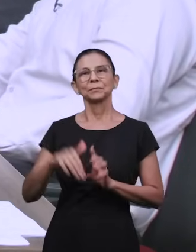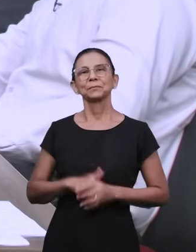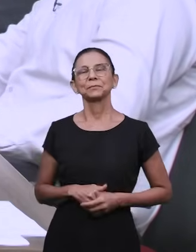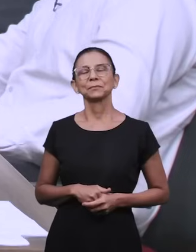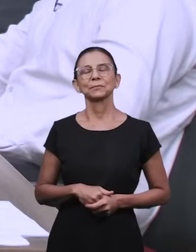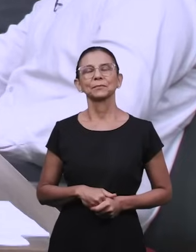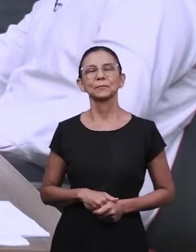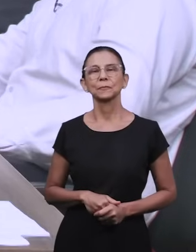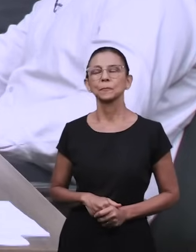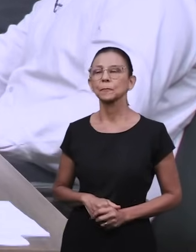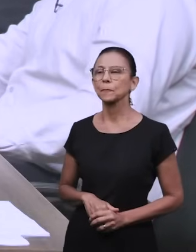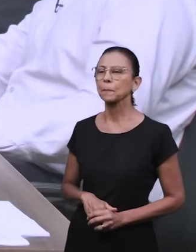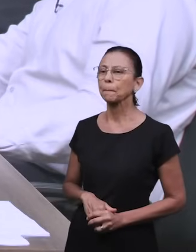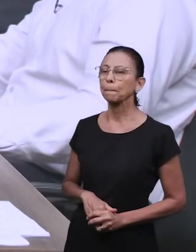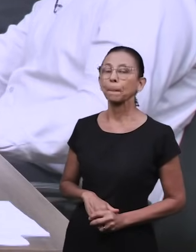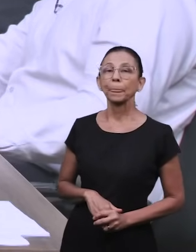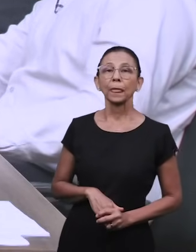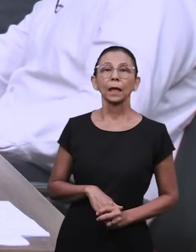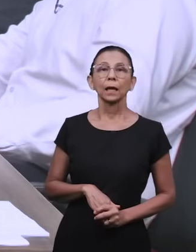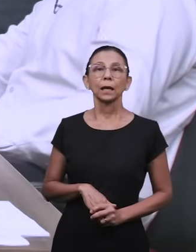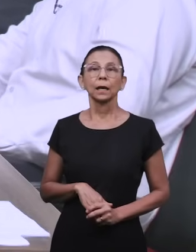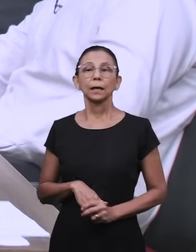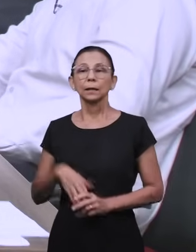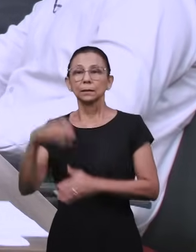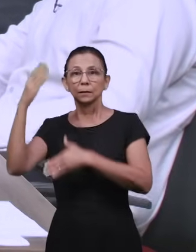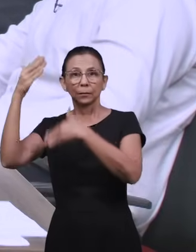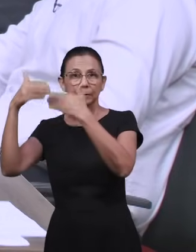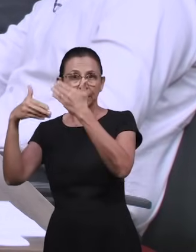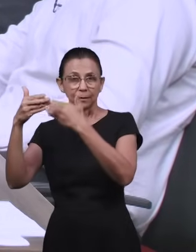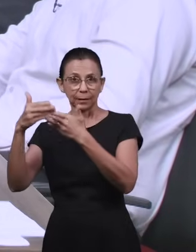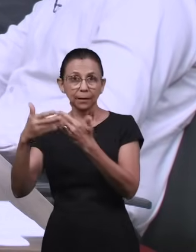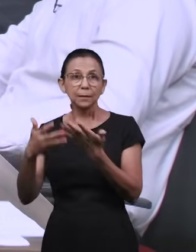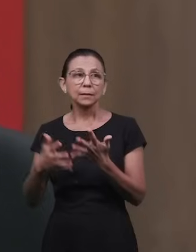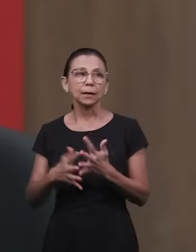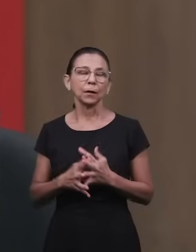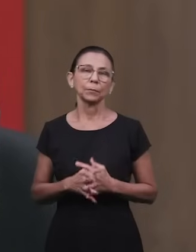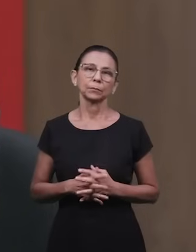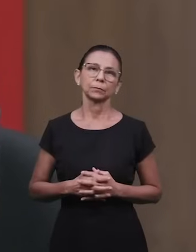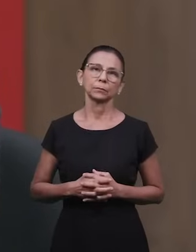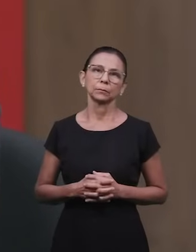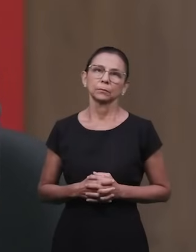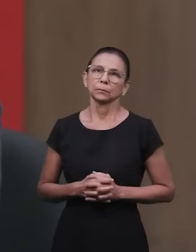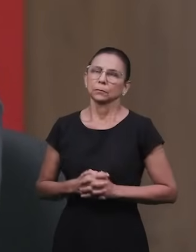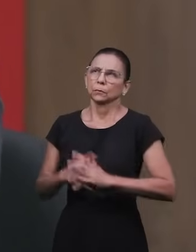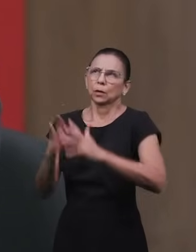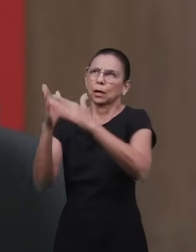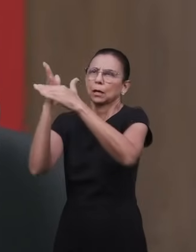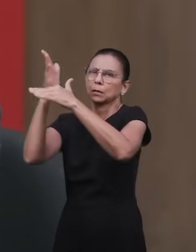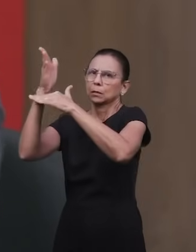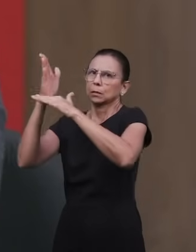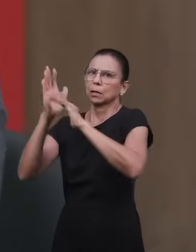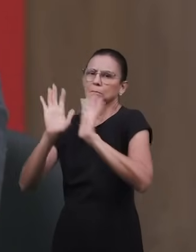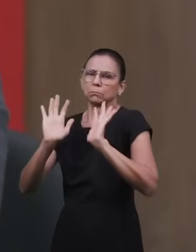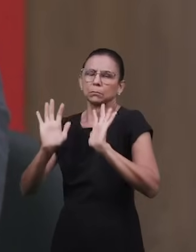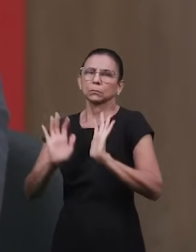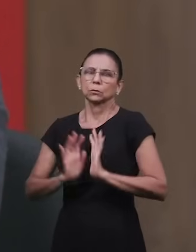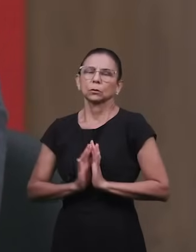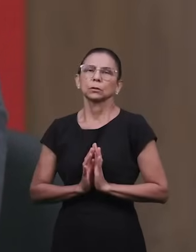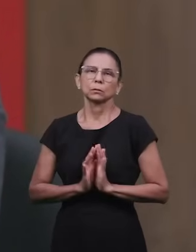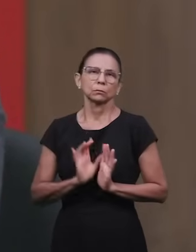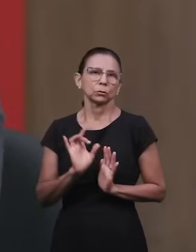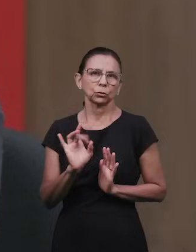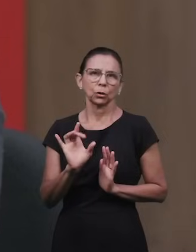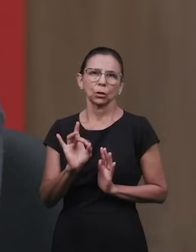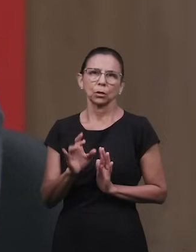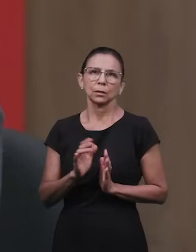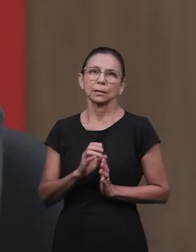Amém. Cristo. Aleluia. E essa presença que o pastor Marcos está falando aqui agora, a gente só tem acesso pelo Senhor, e o